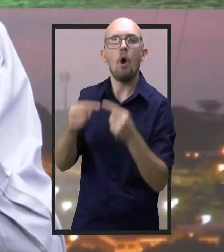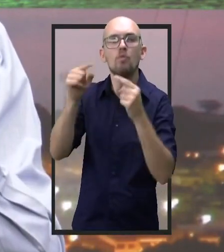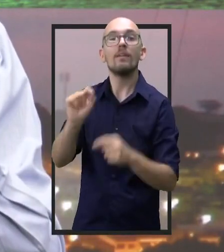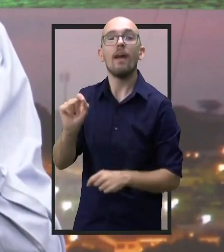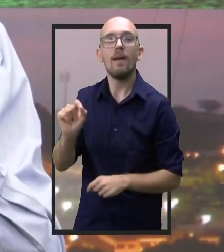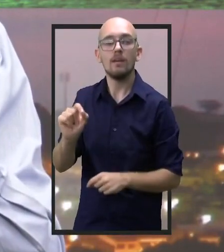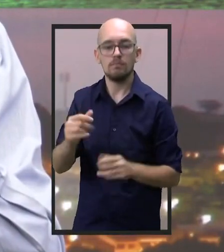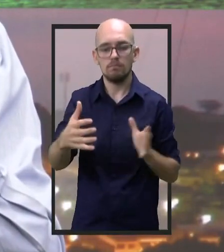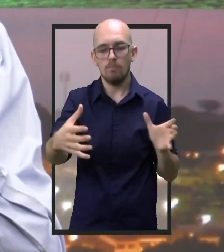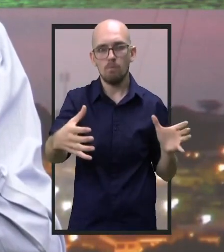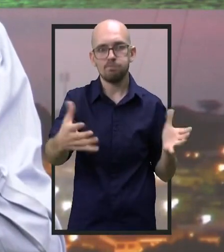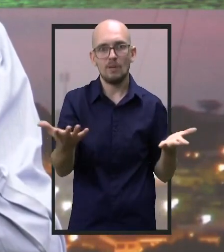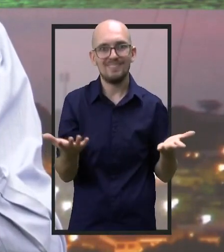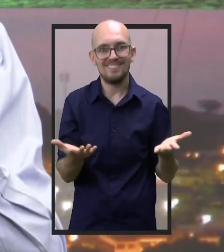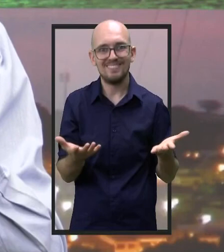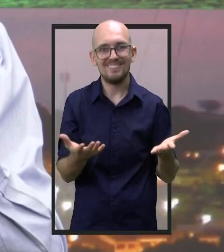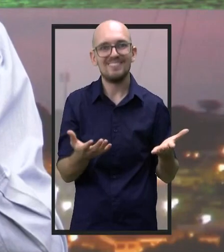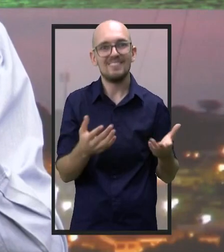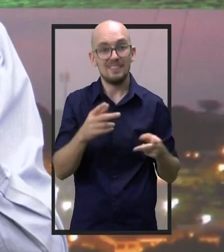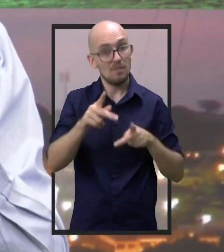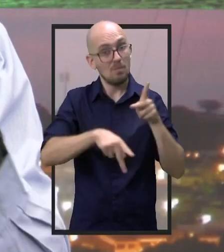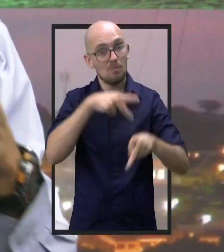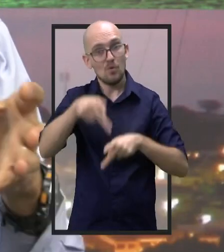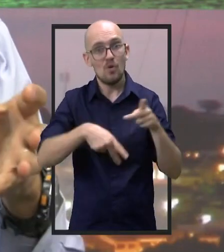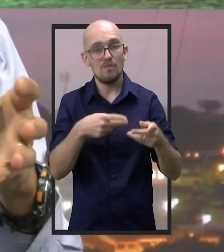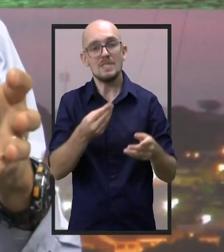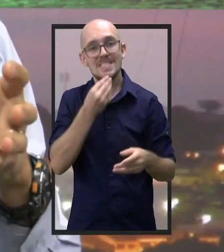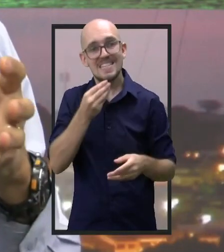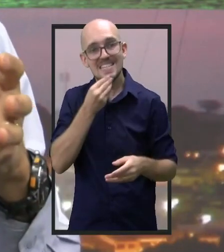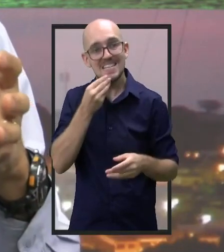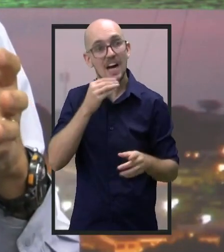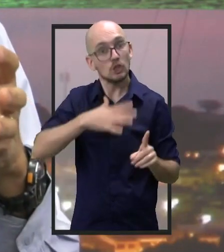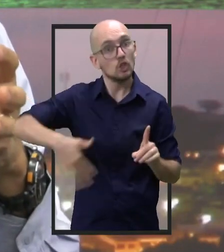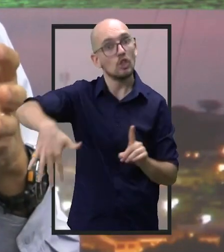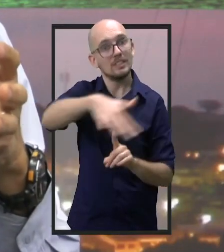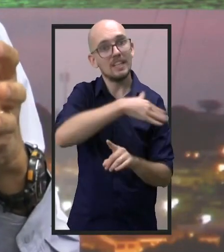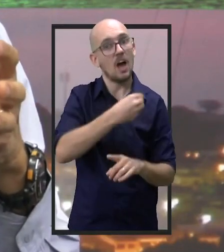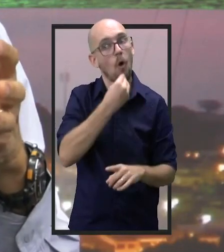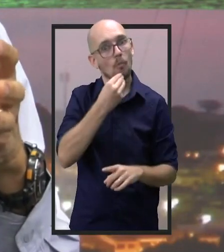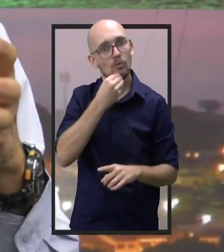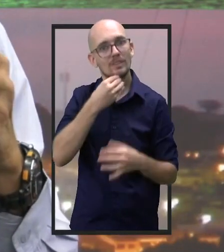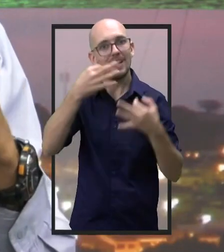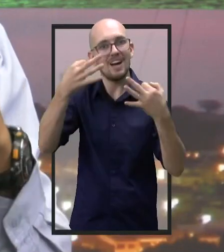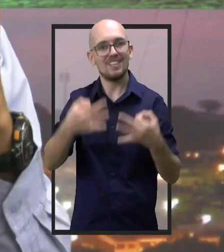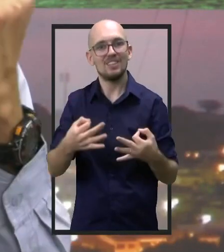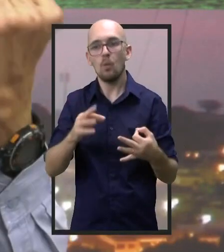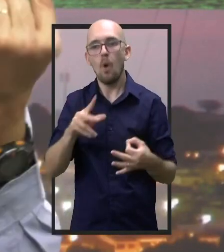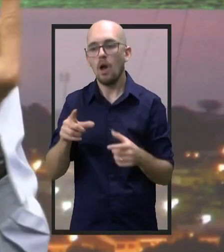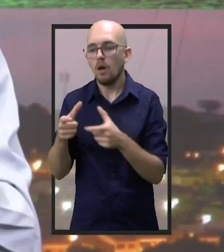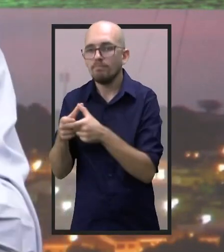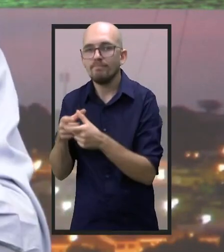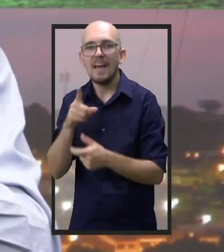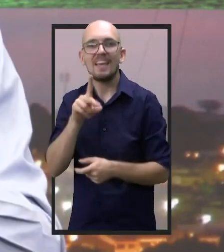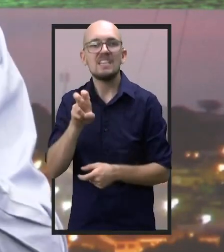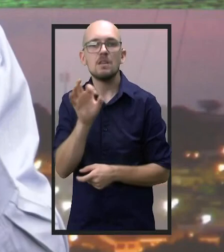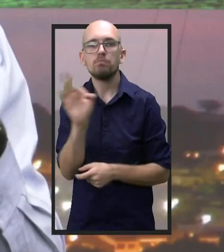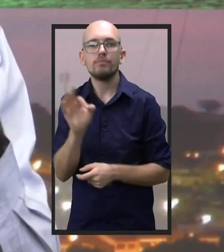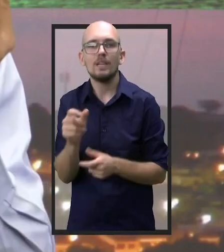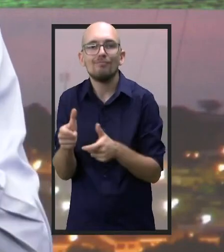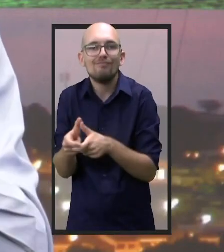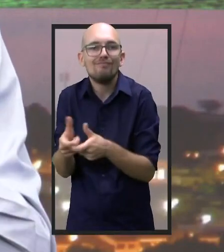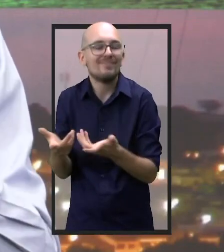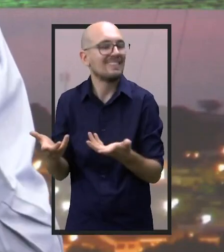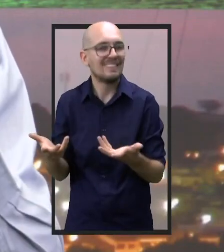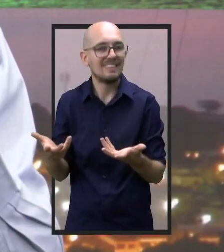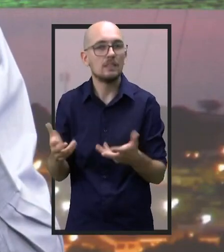uma oportunidade de negócio para uma sociedade toda. E como eu falei que essa economia silenciosa